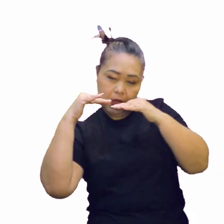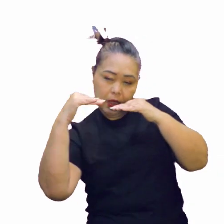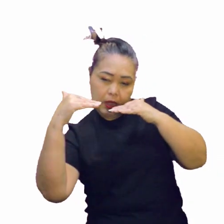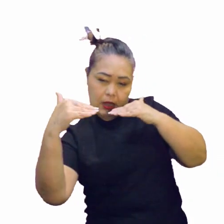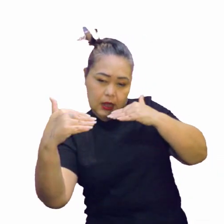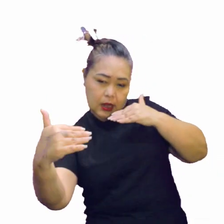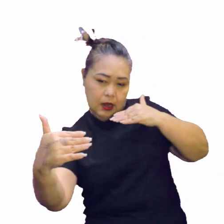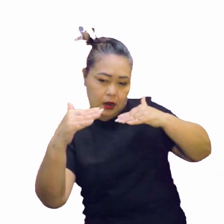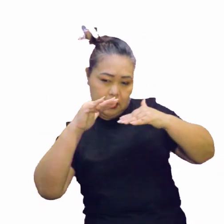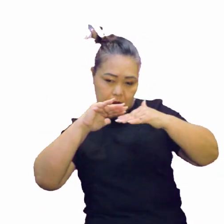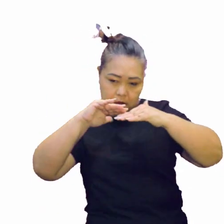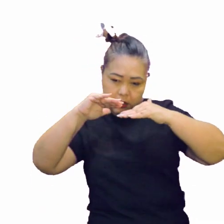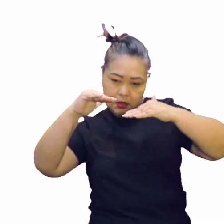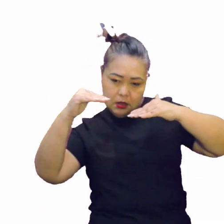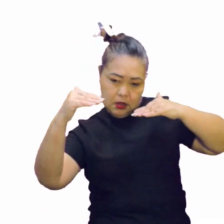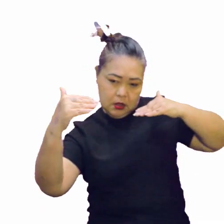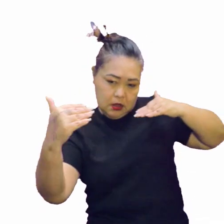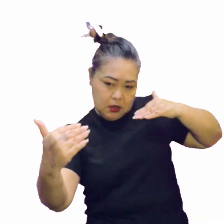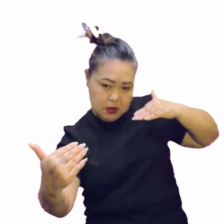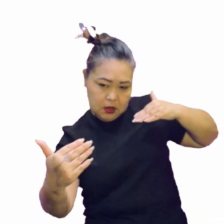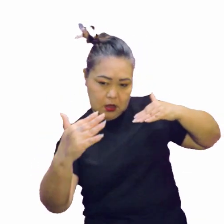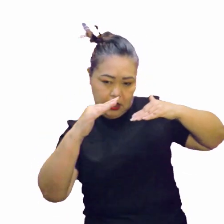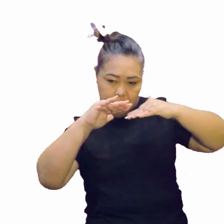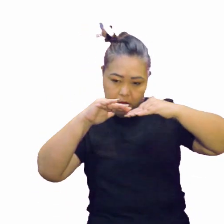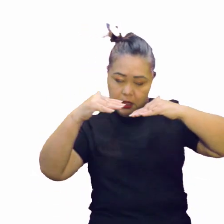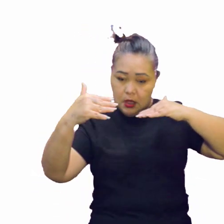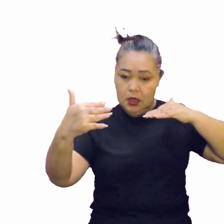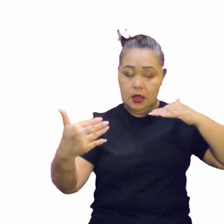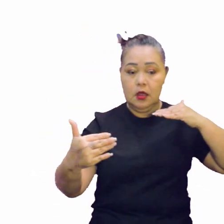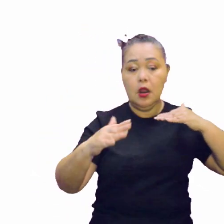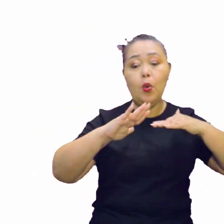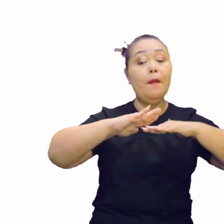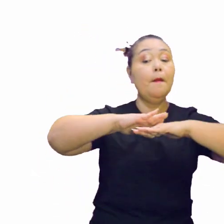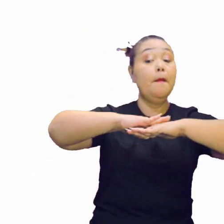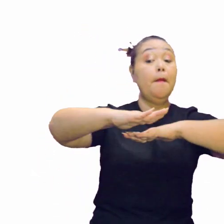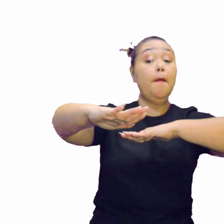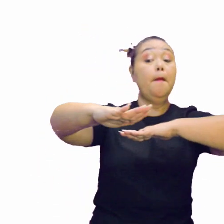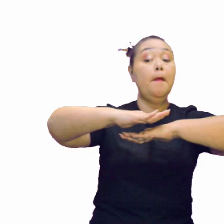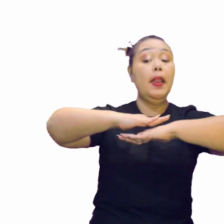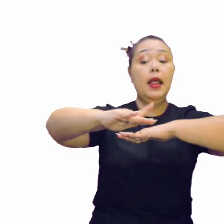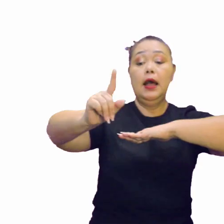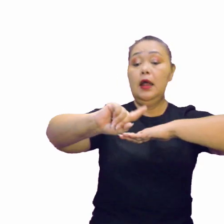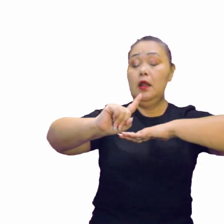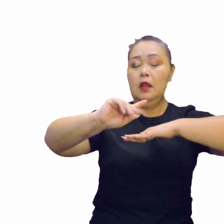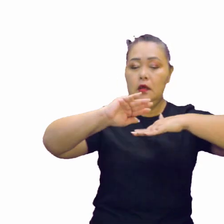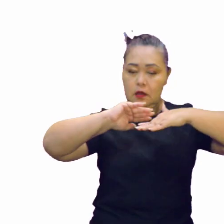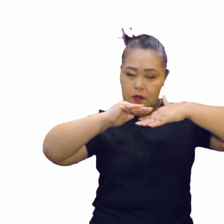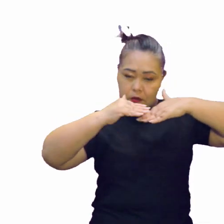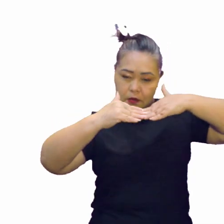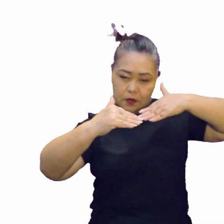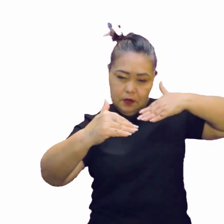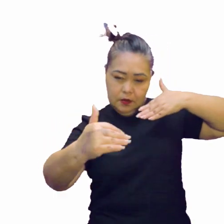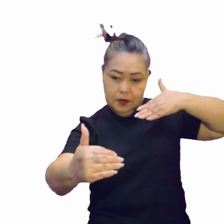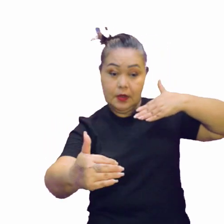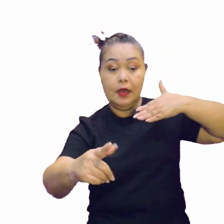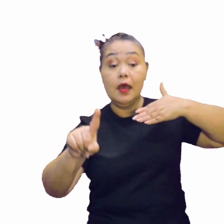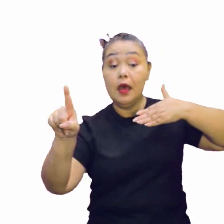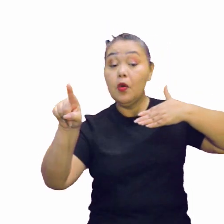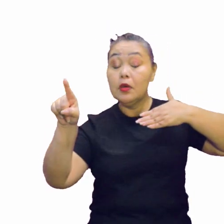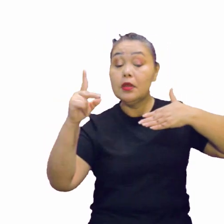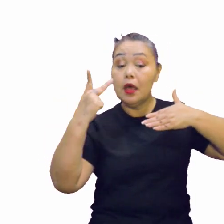devido a ser um ambiente acidentado, não é plano. É bonito de ver, mas o que está aí